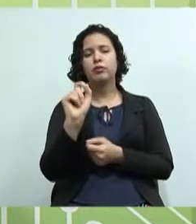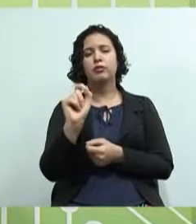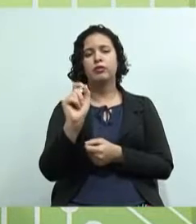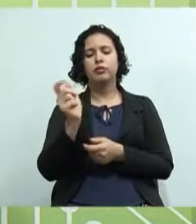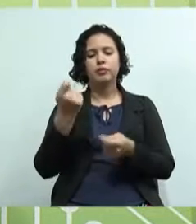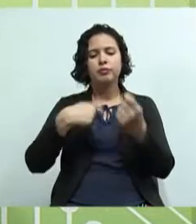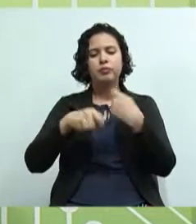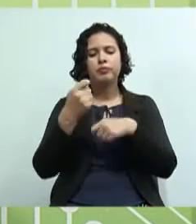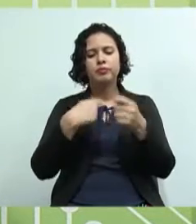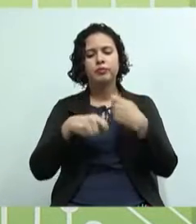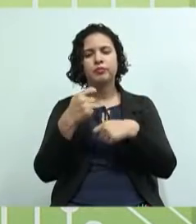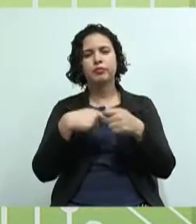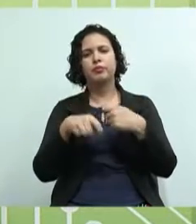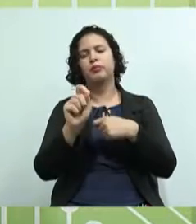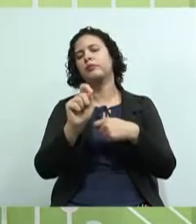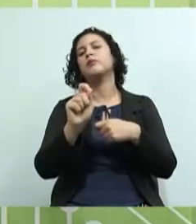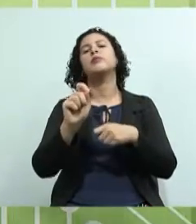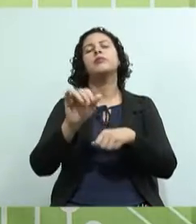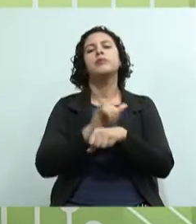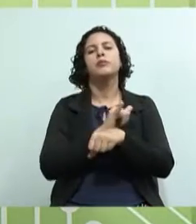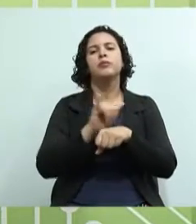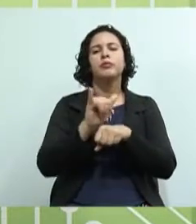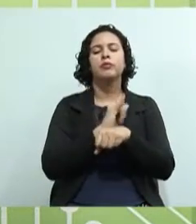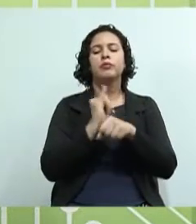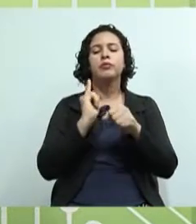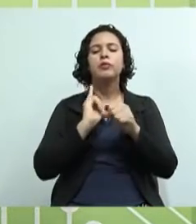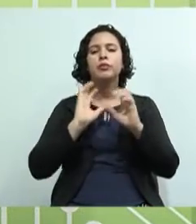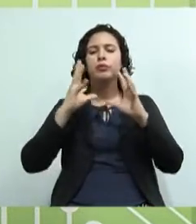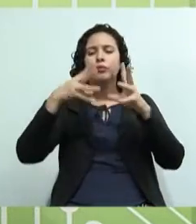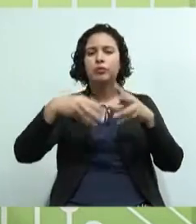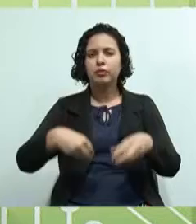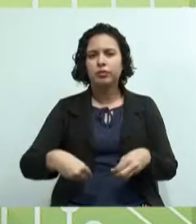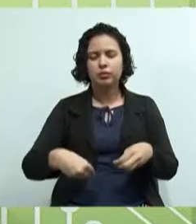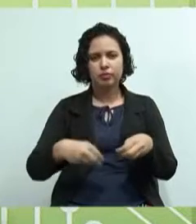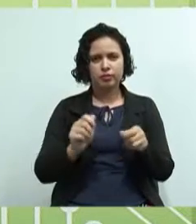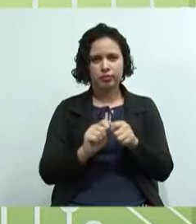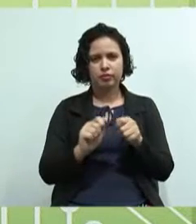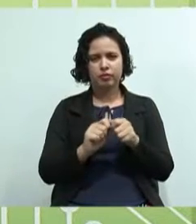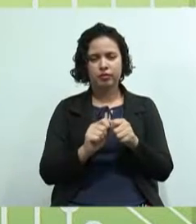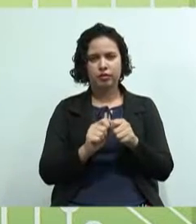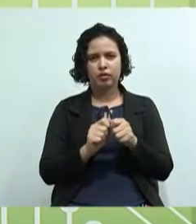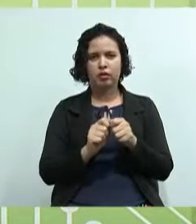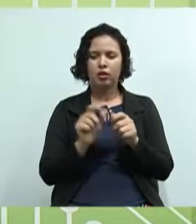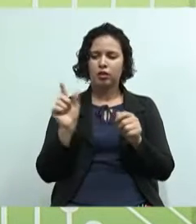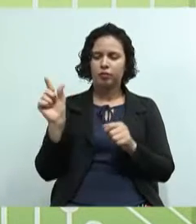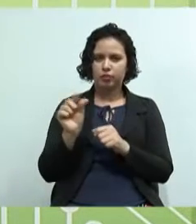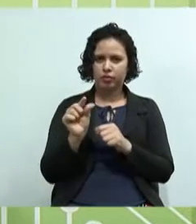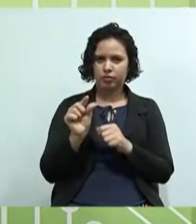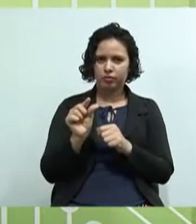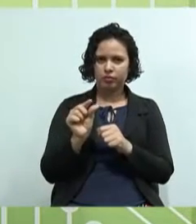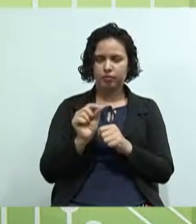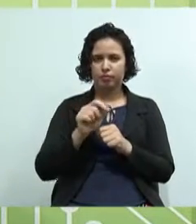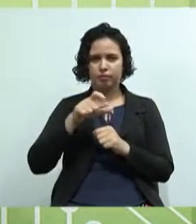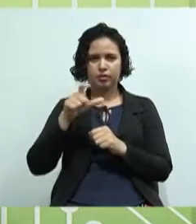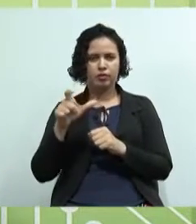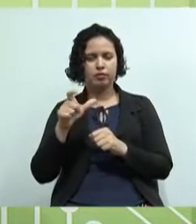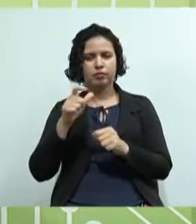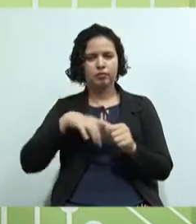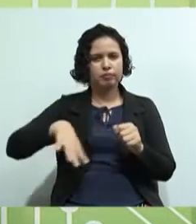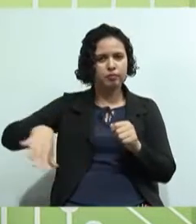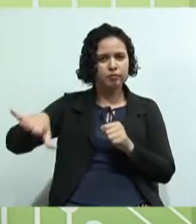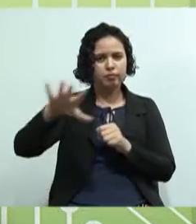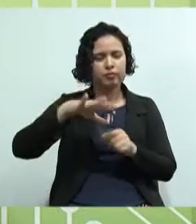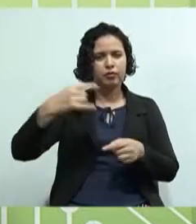a administração estratégica. Tudo que está sendo avaliado, micro, macro ambiente, como um todo,